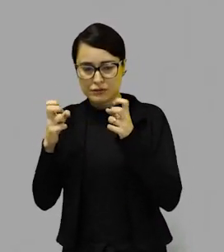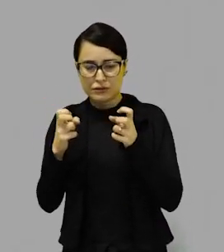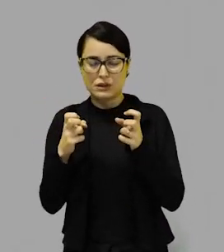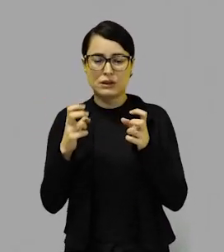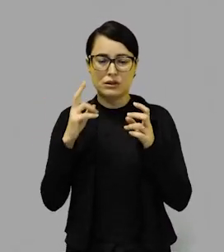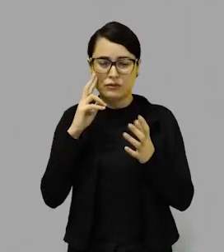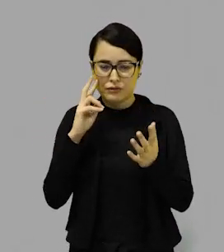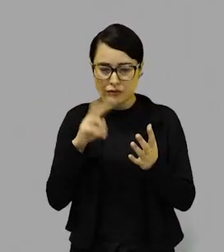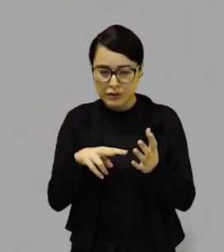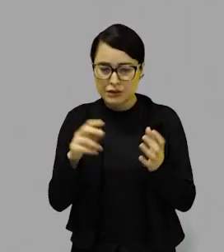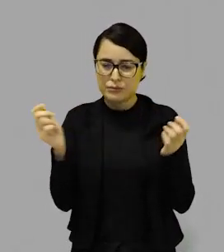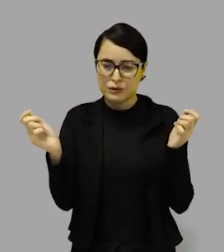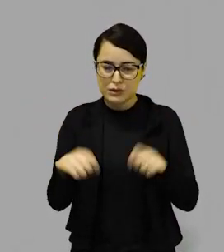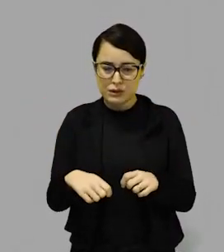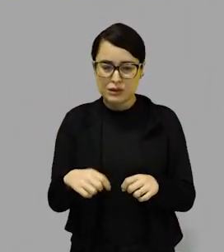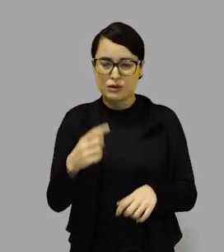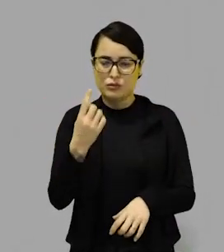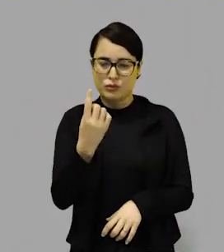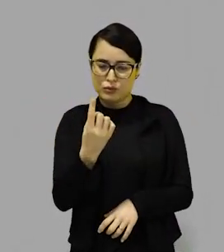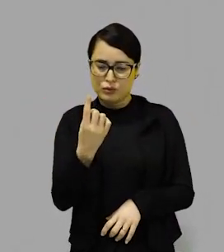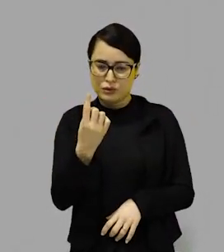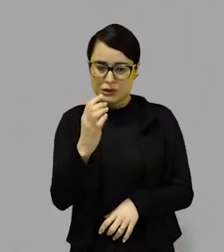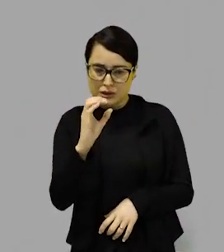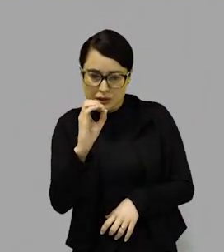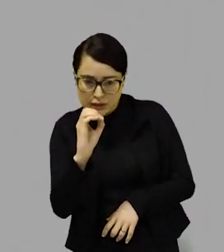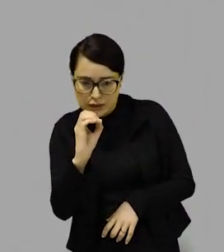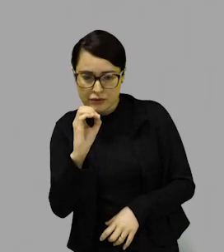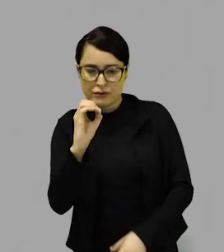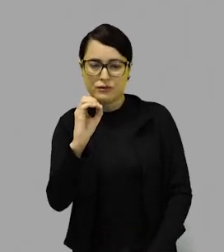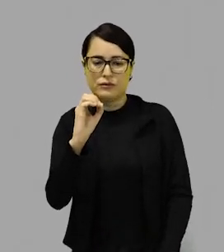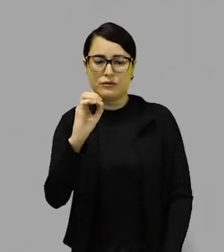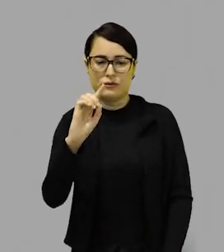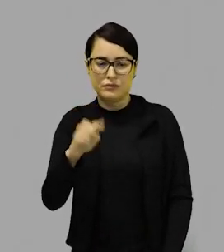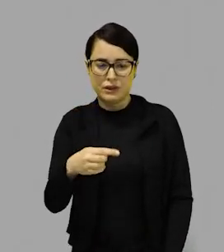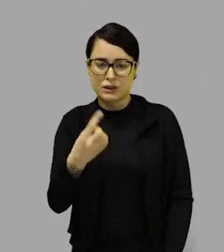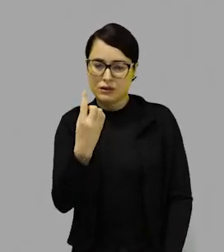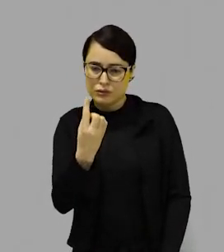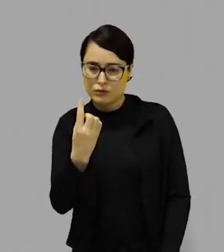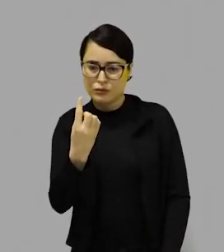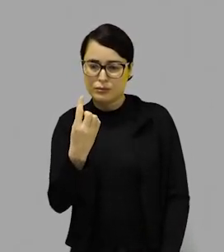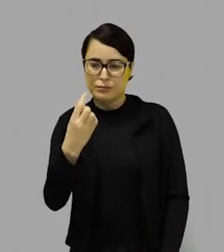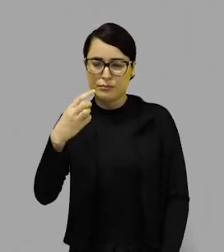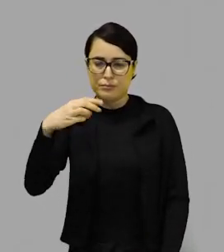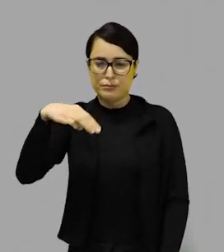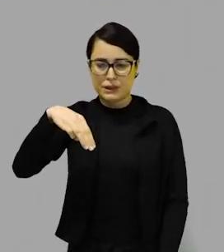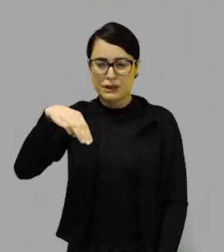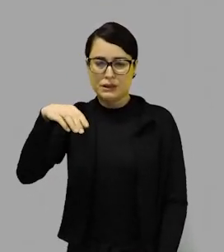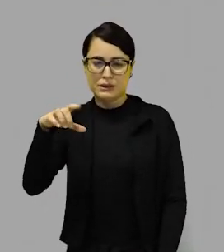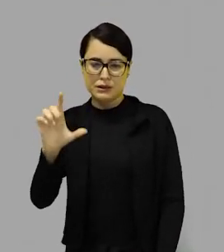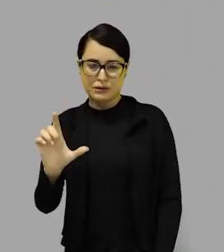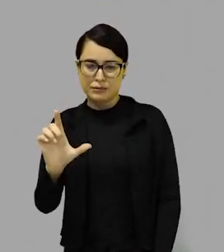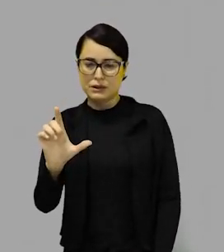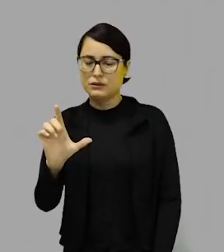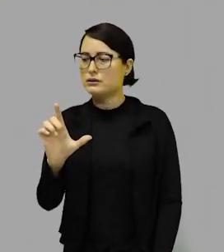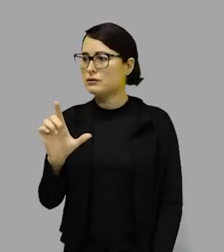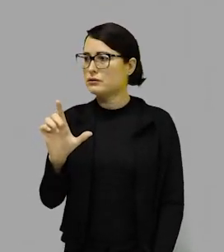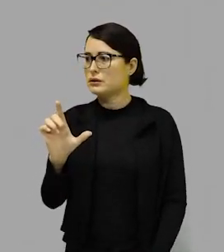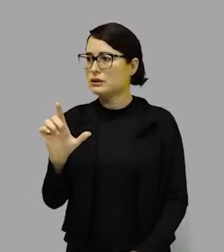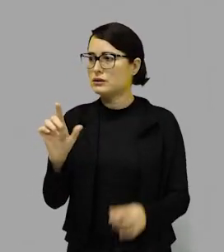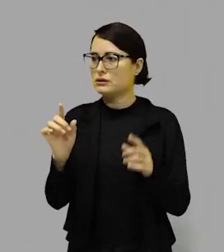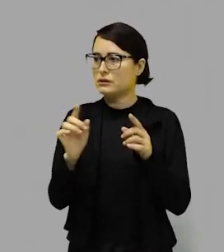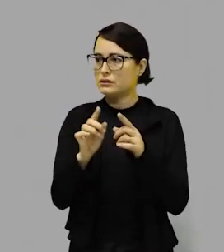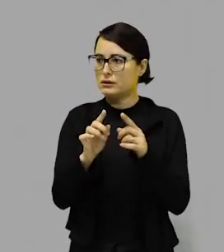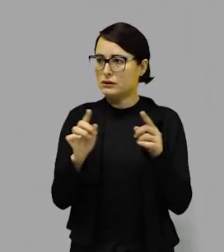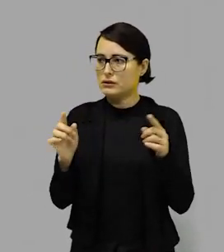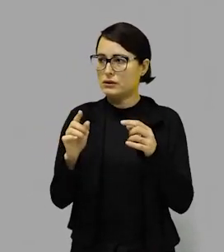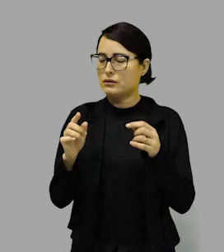ela tem em torno de 0,1 milímetros. E o que é um milímetro, pessoal? Se você olhar para uma régua, né, o milímetro,